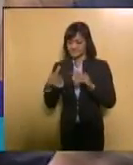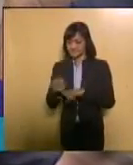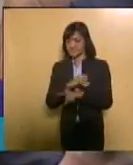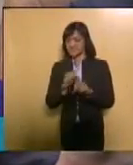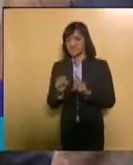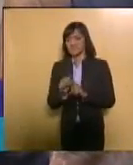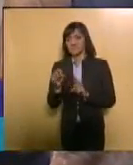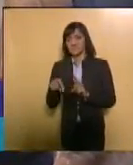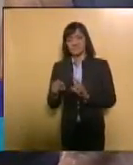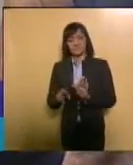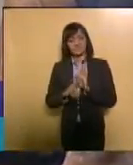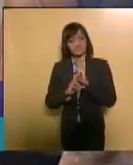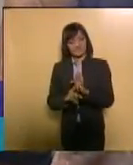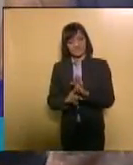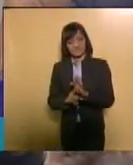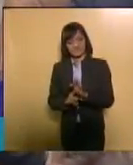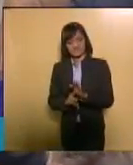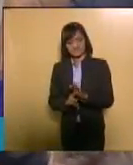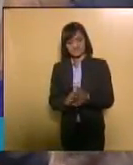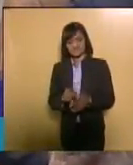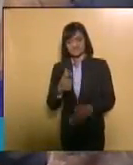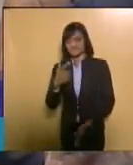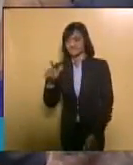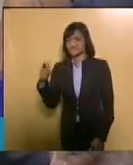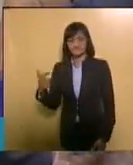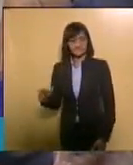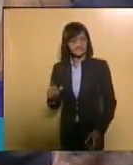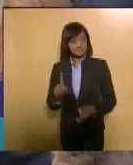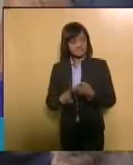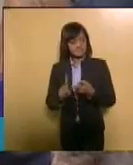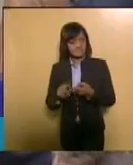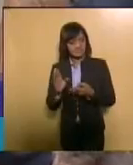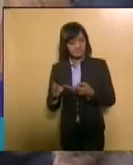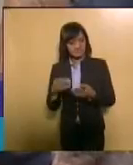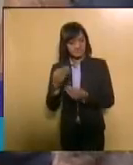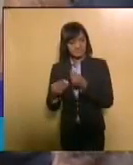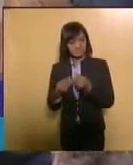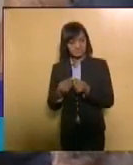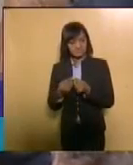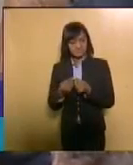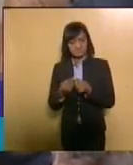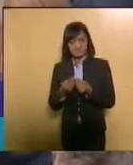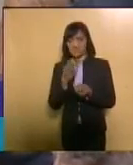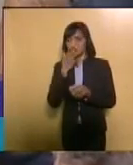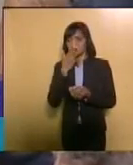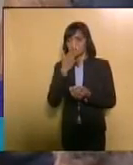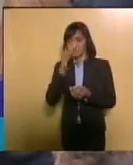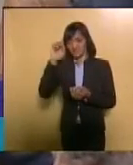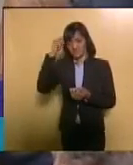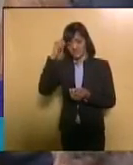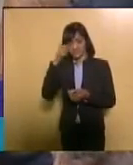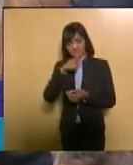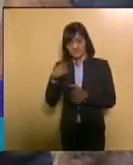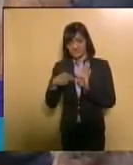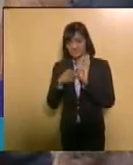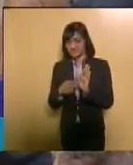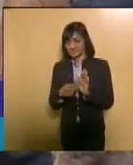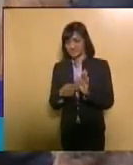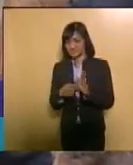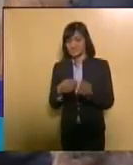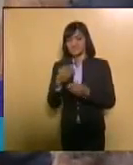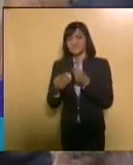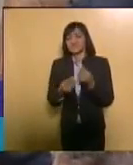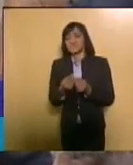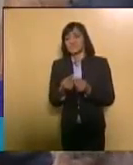eh representado por tantas outras eh frentes porque a questão eh do racismo tá tá aí na leitura né como é que vocês